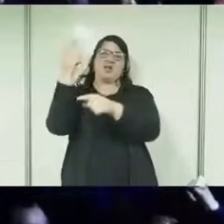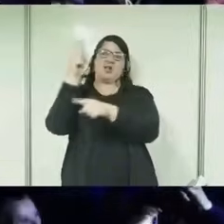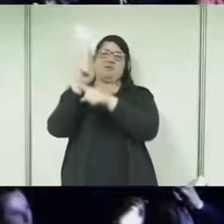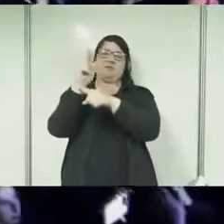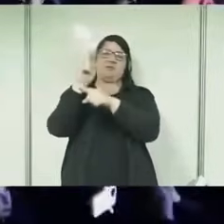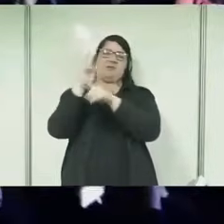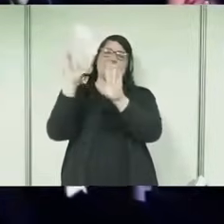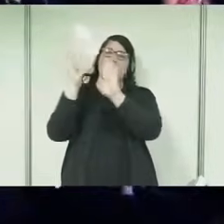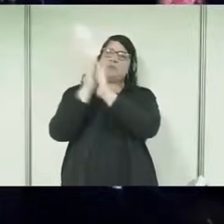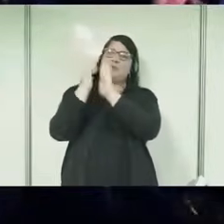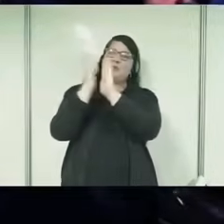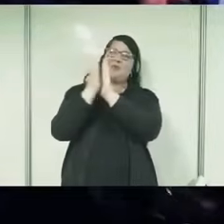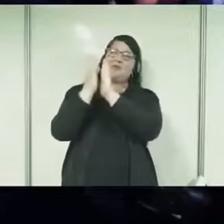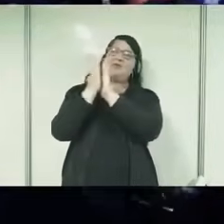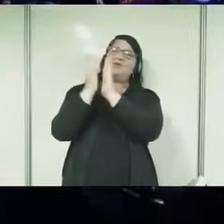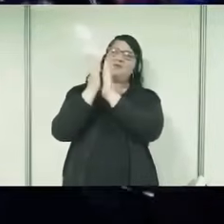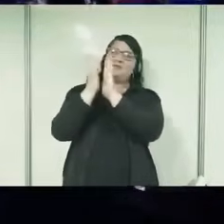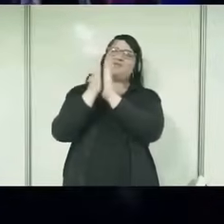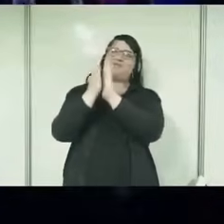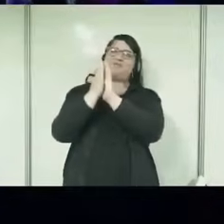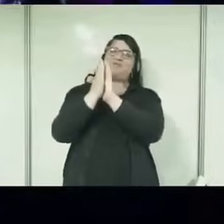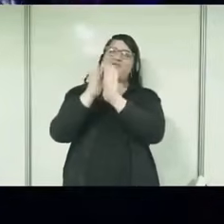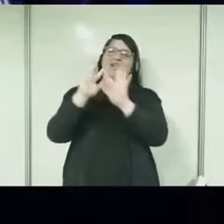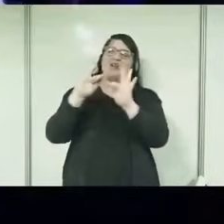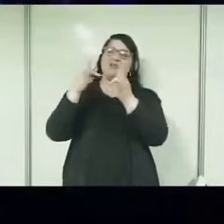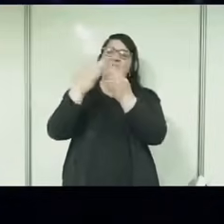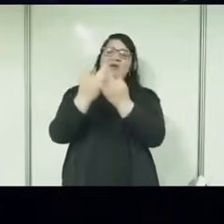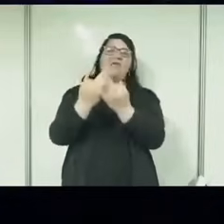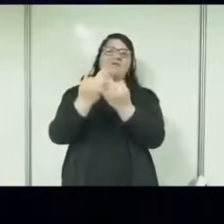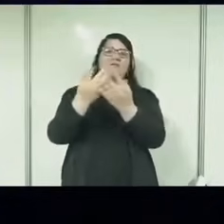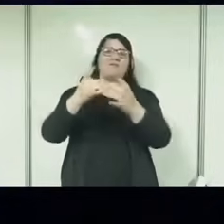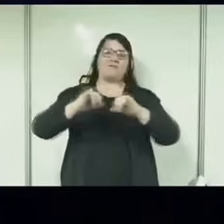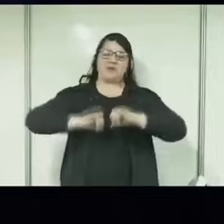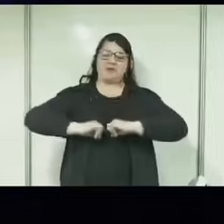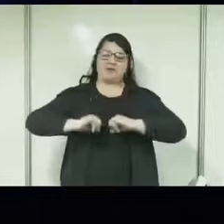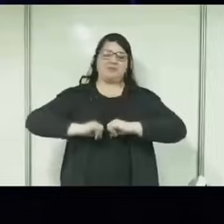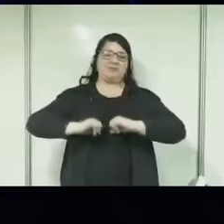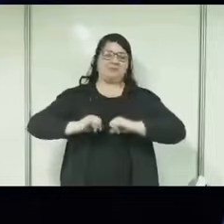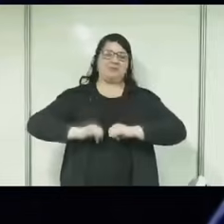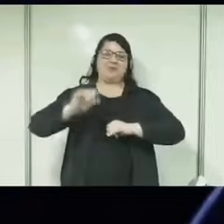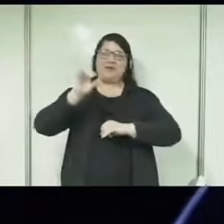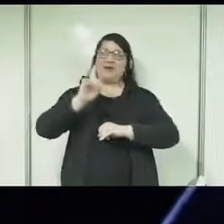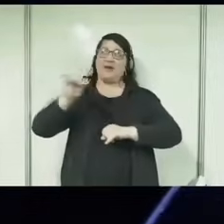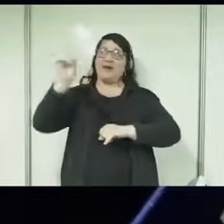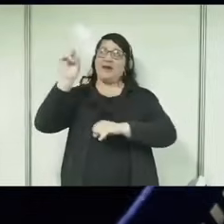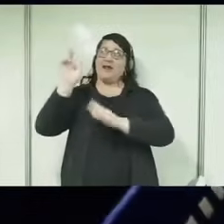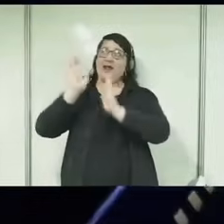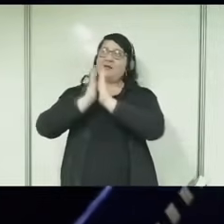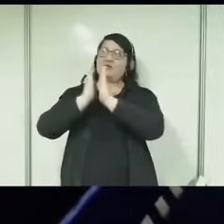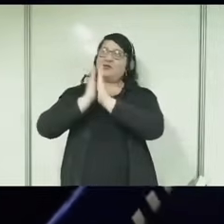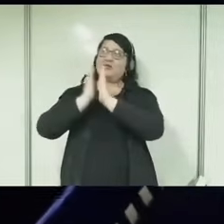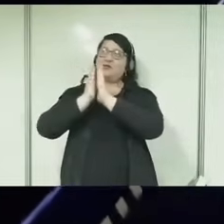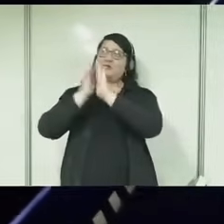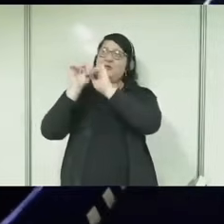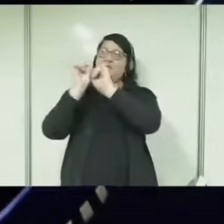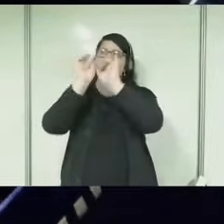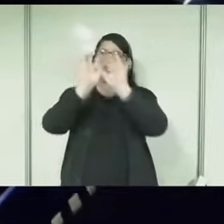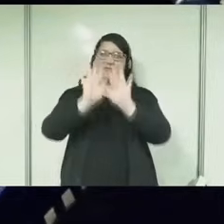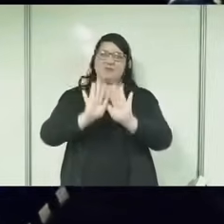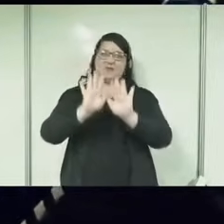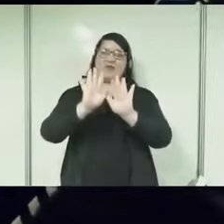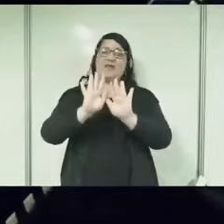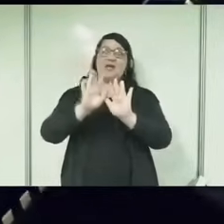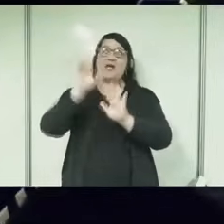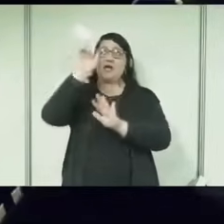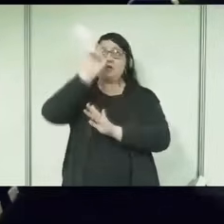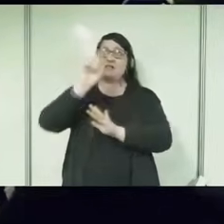intercessora e sustento na dor. Essa Senhora das mãos que partilham,